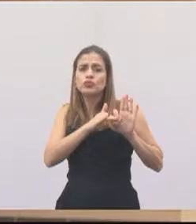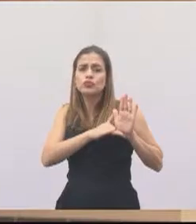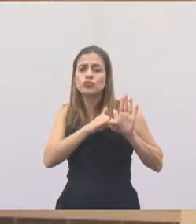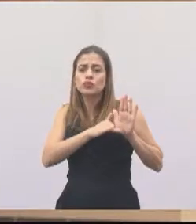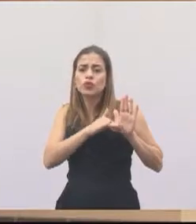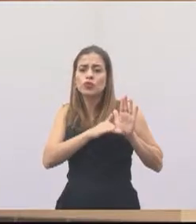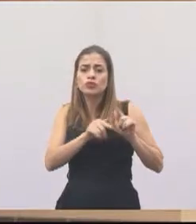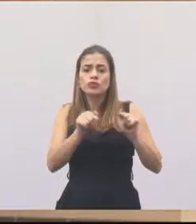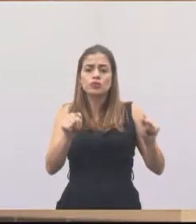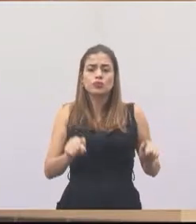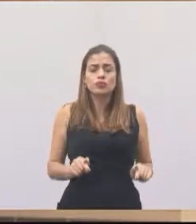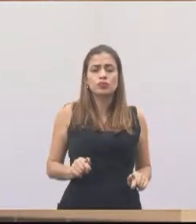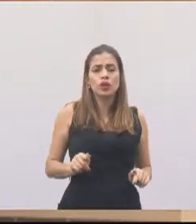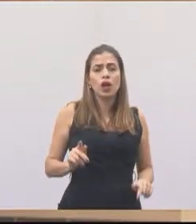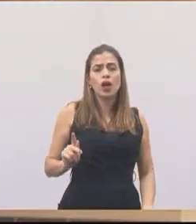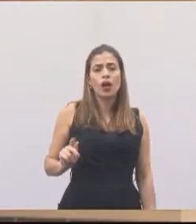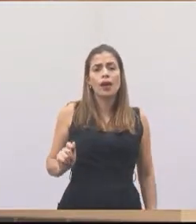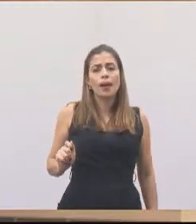dos servidores